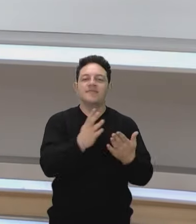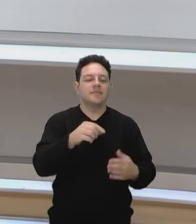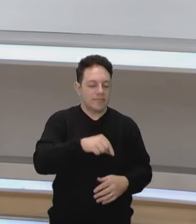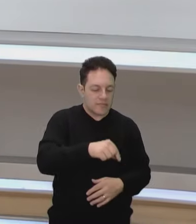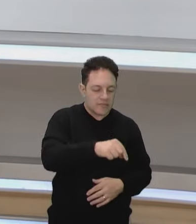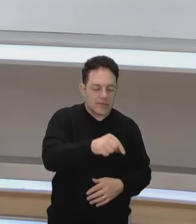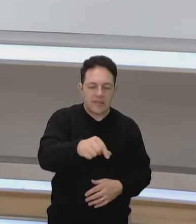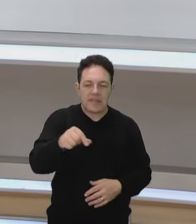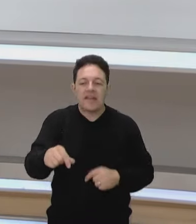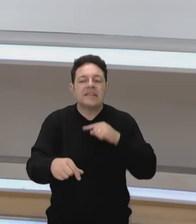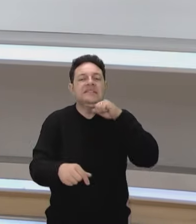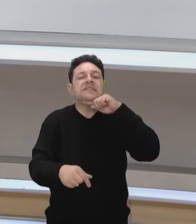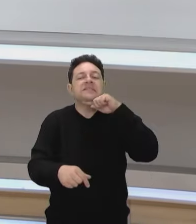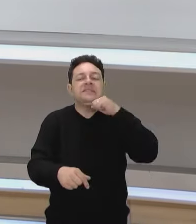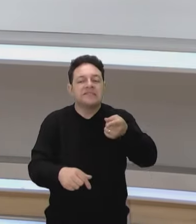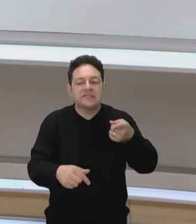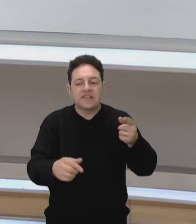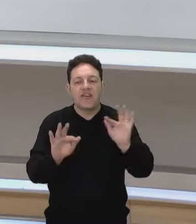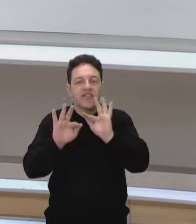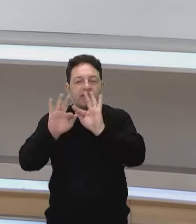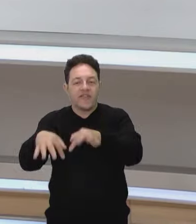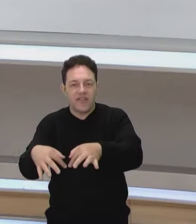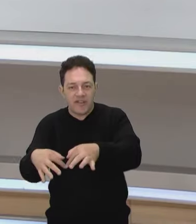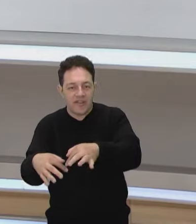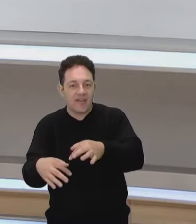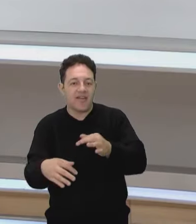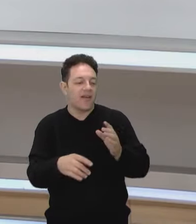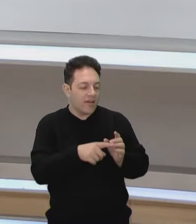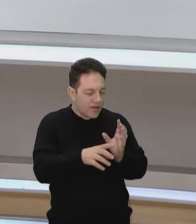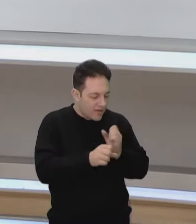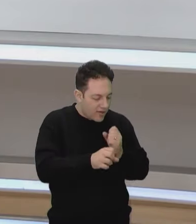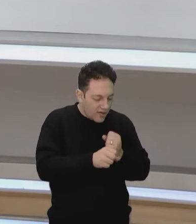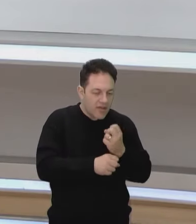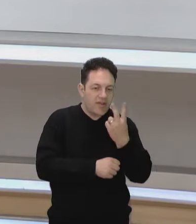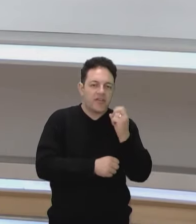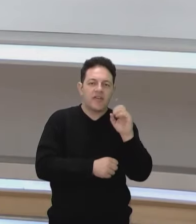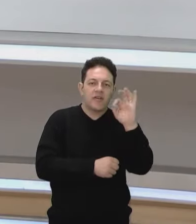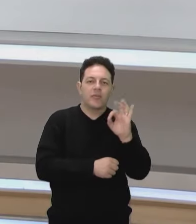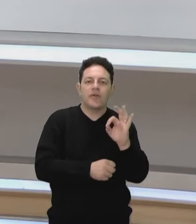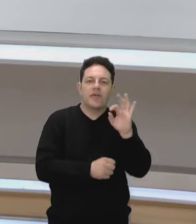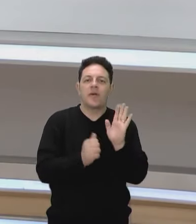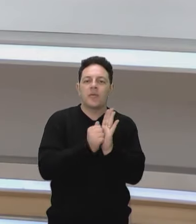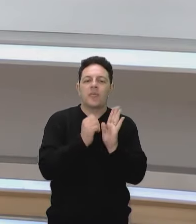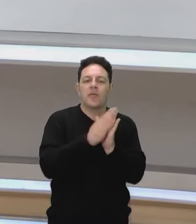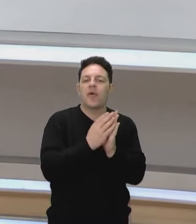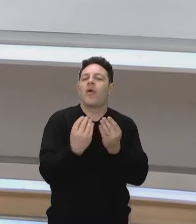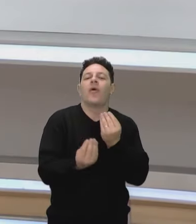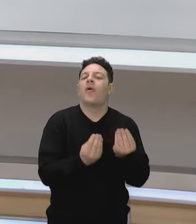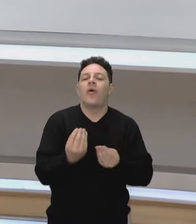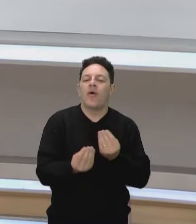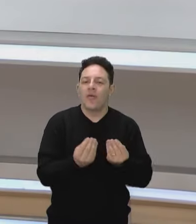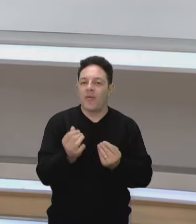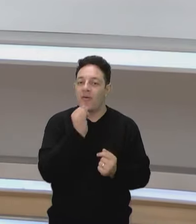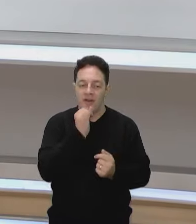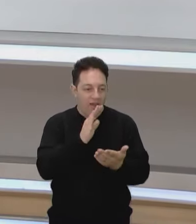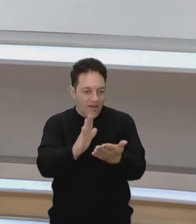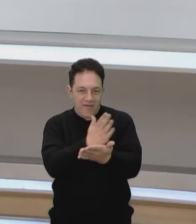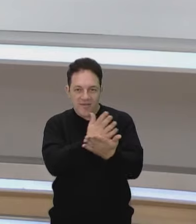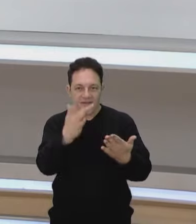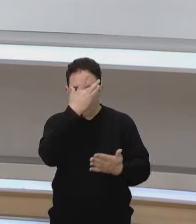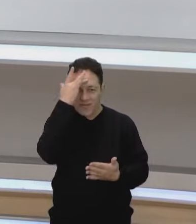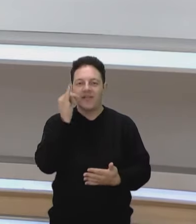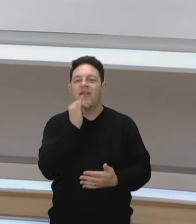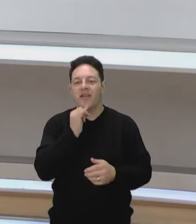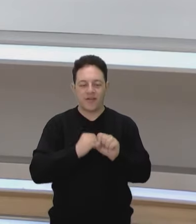trilha calcularam esses 20% de multa. Então, nós vamos conversar sobre quem não chegou, aí a